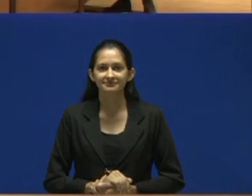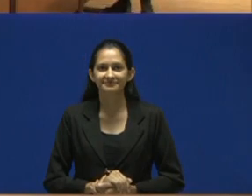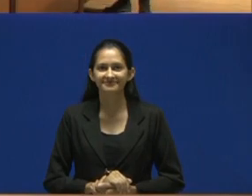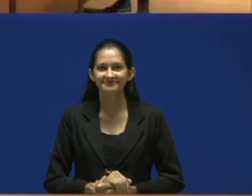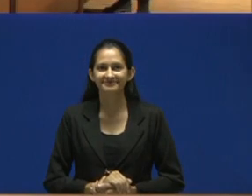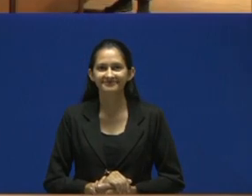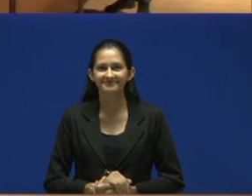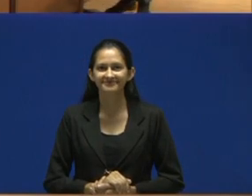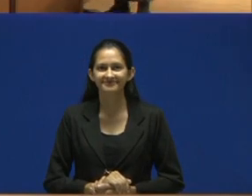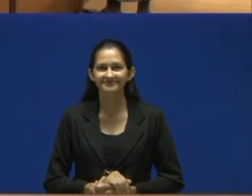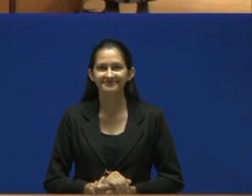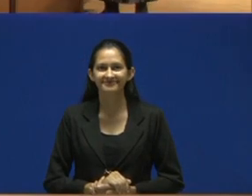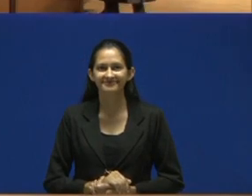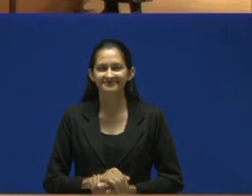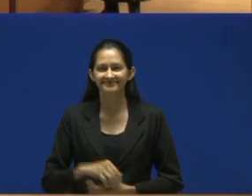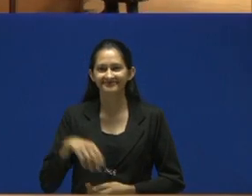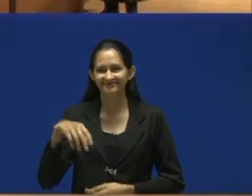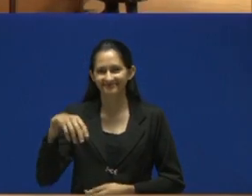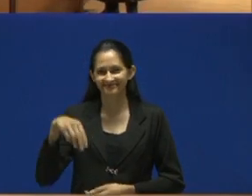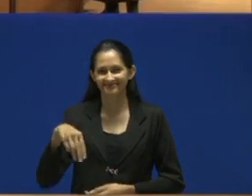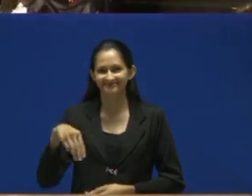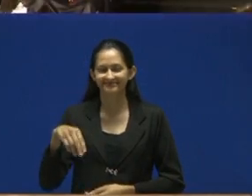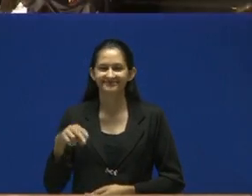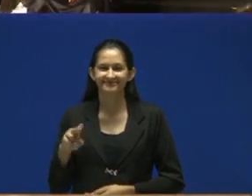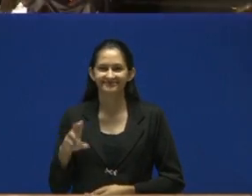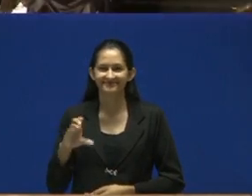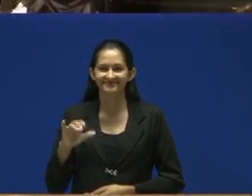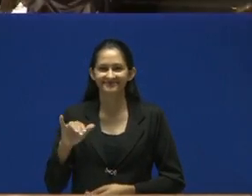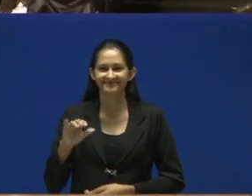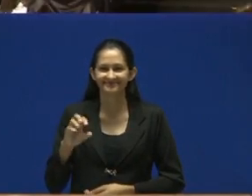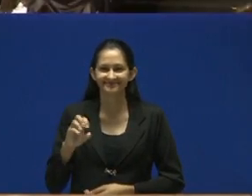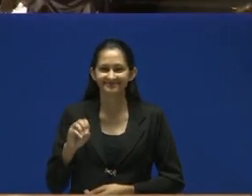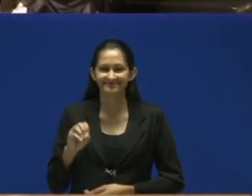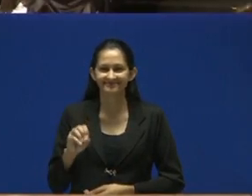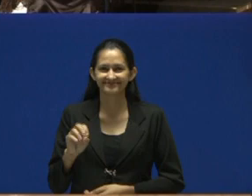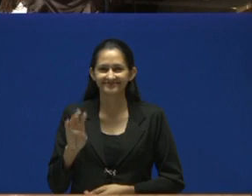o show bonifácio guimarães filho